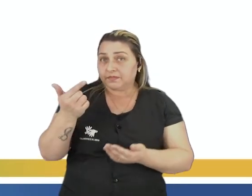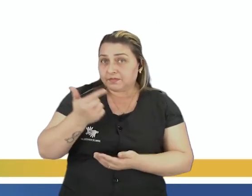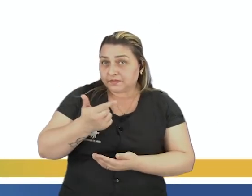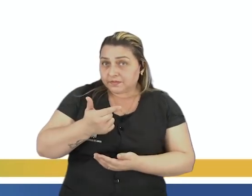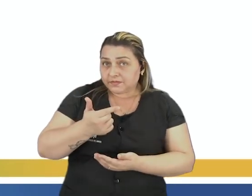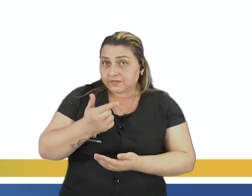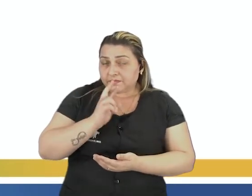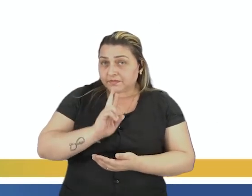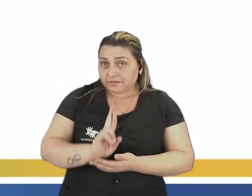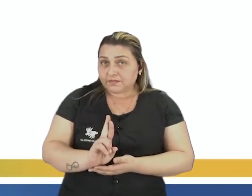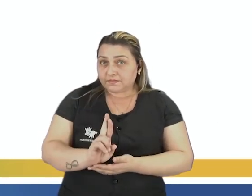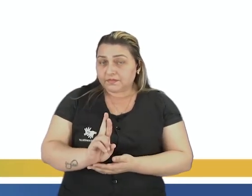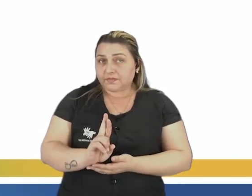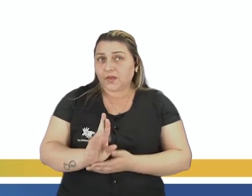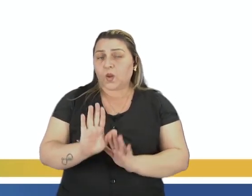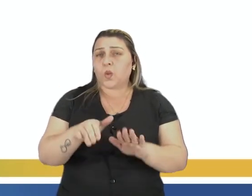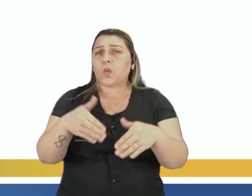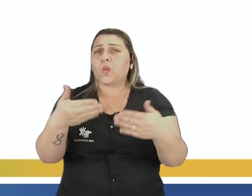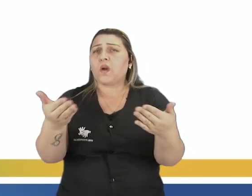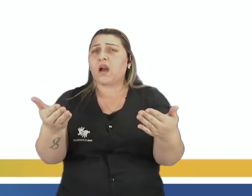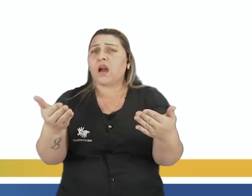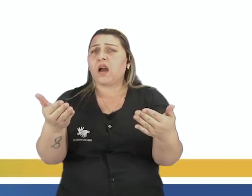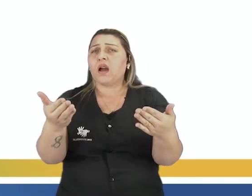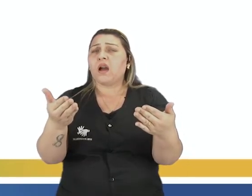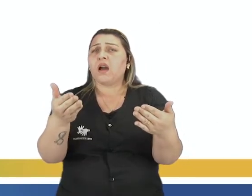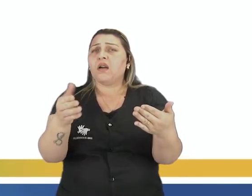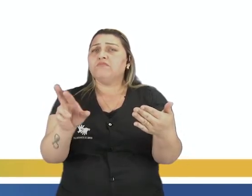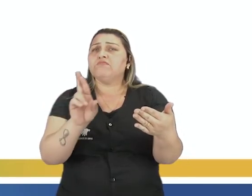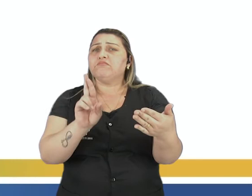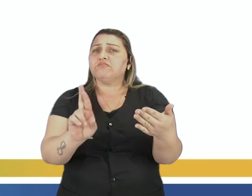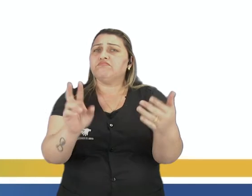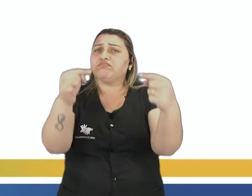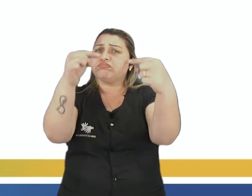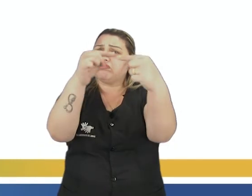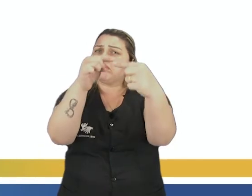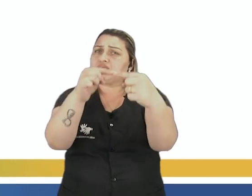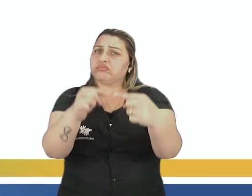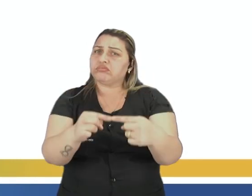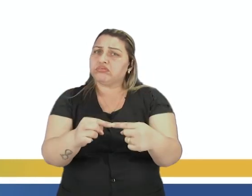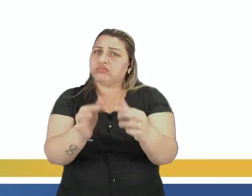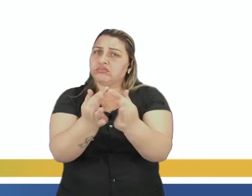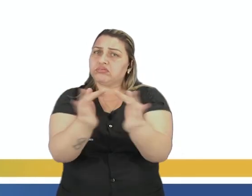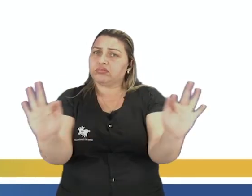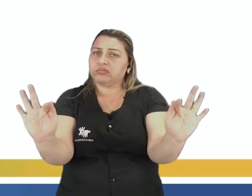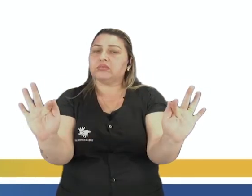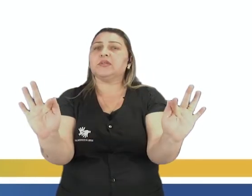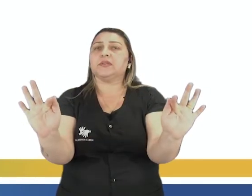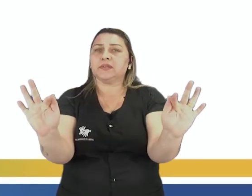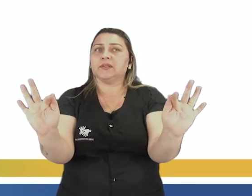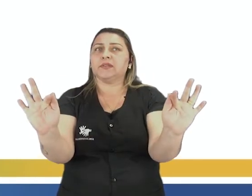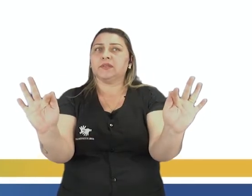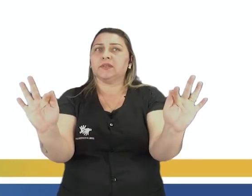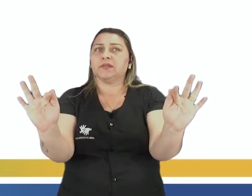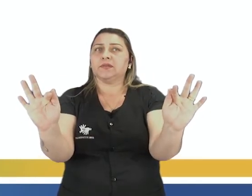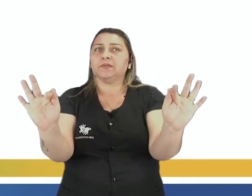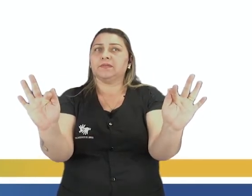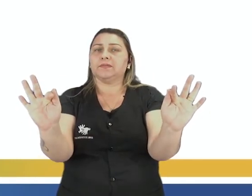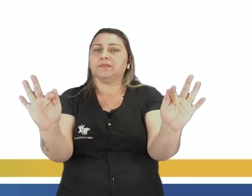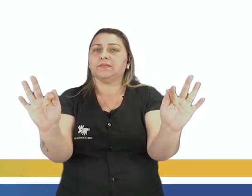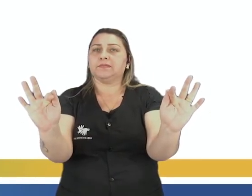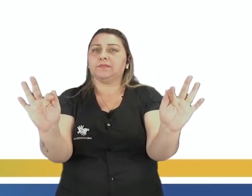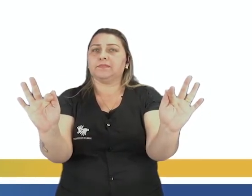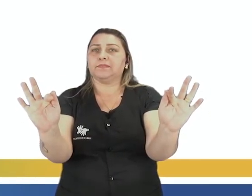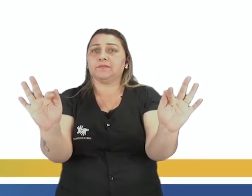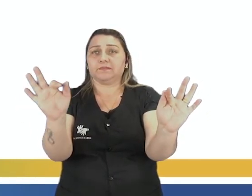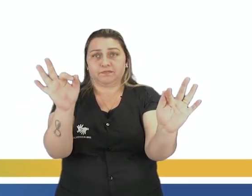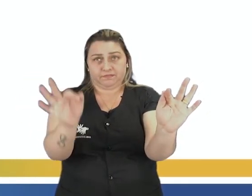para a correção. Então, assim, qual foi a alternativa que contempla a lacuna, o espaço?